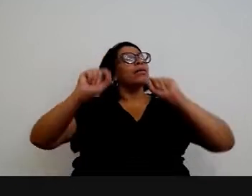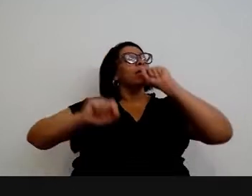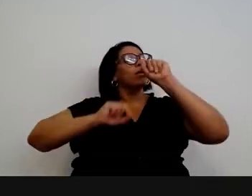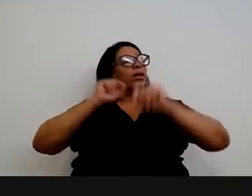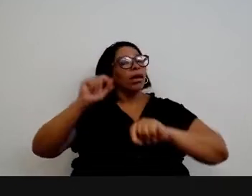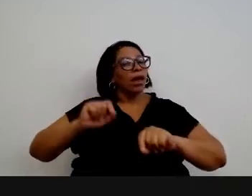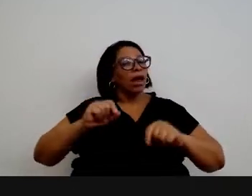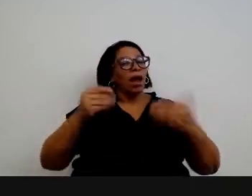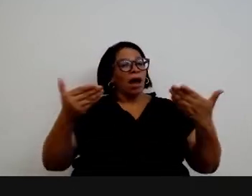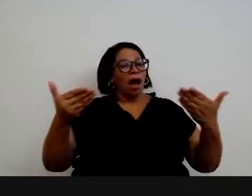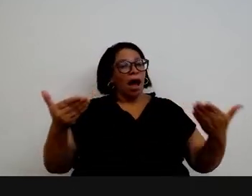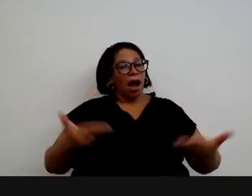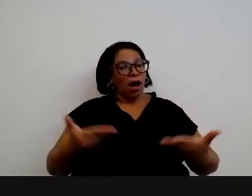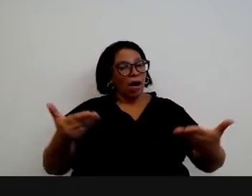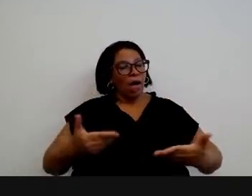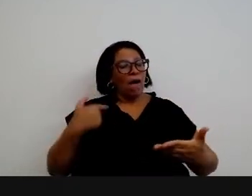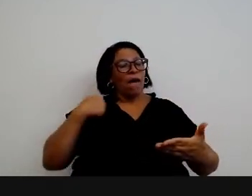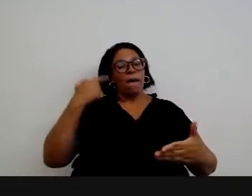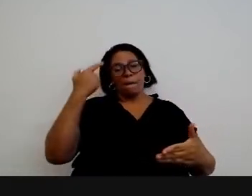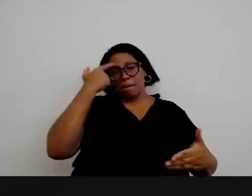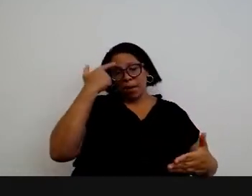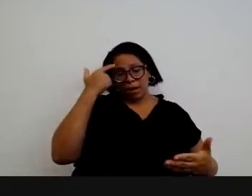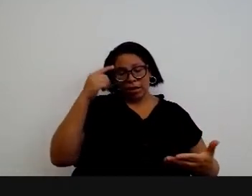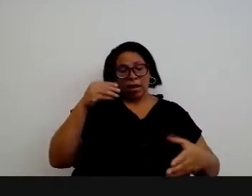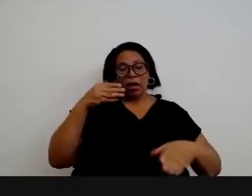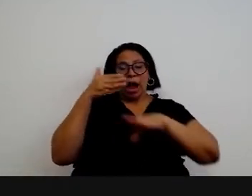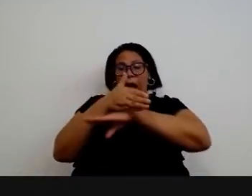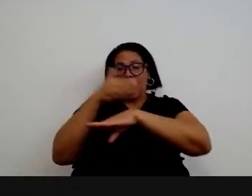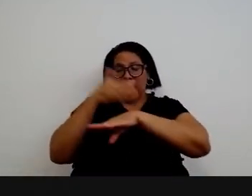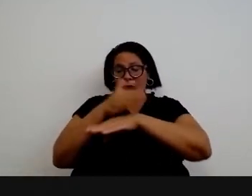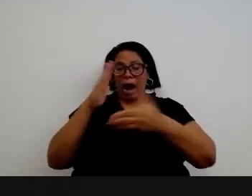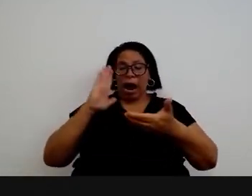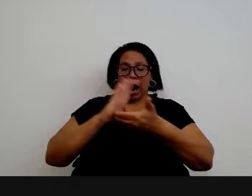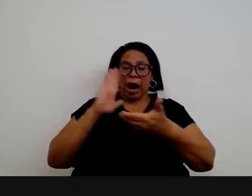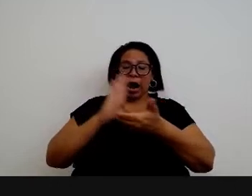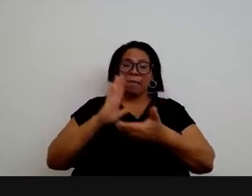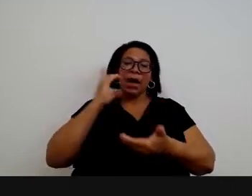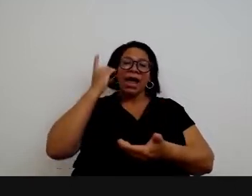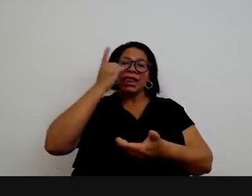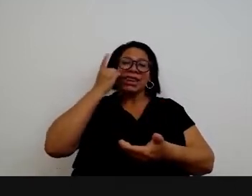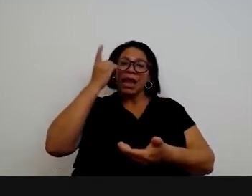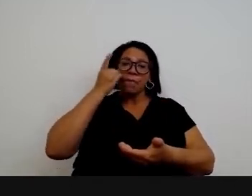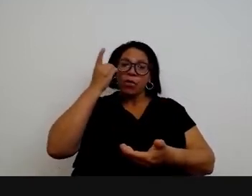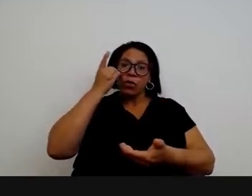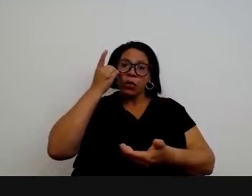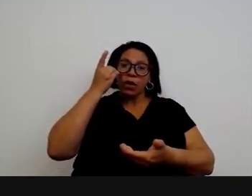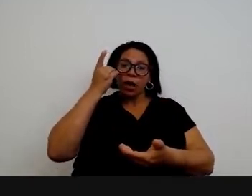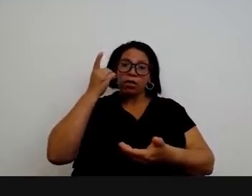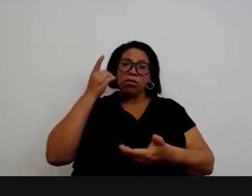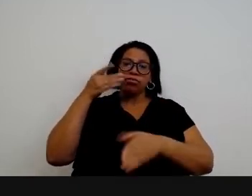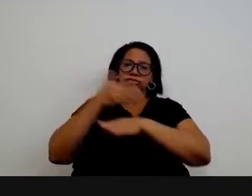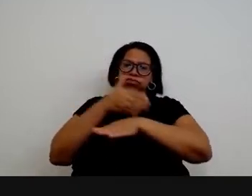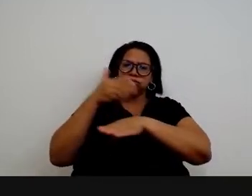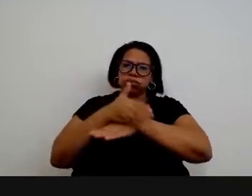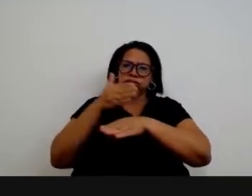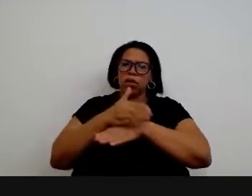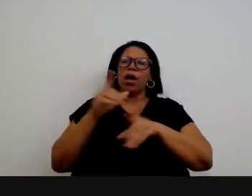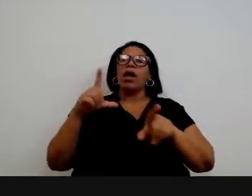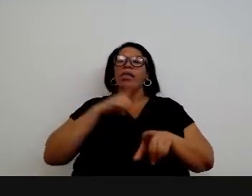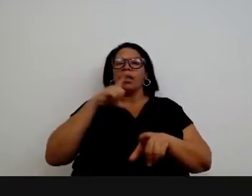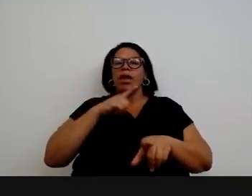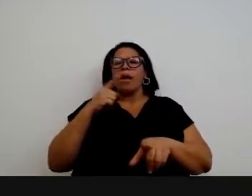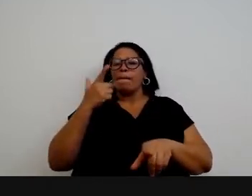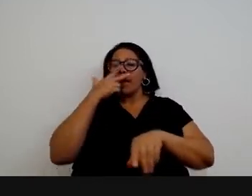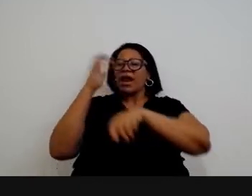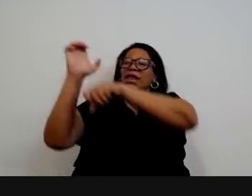a forma como nós preenchemos a Câmara dos Deputados. Essa ainda mais, né? Porque para além da lógica proporcional, eu